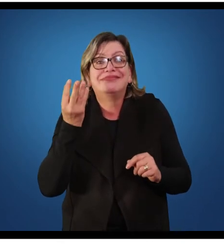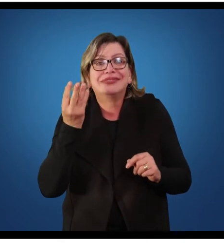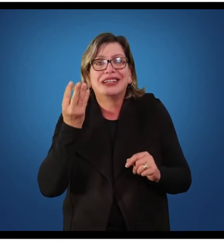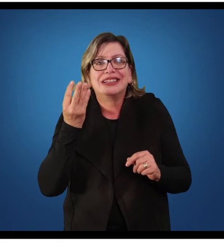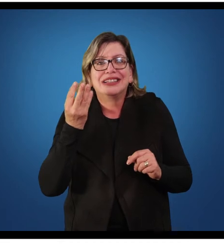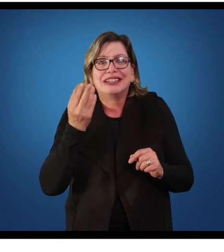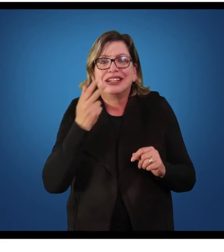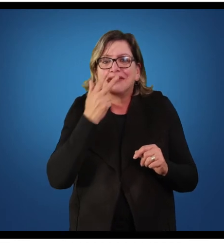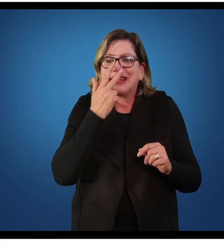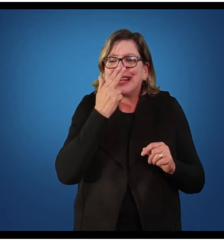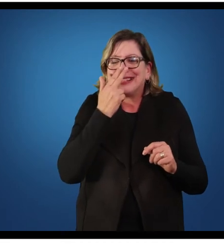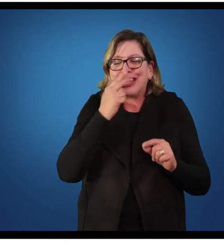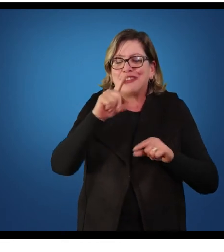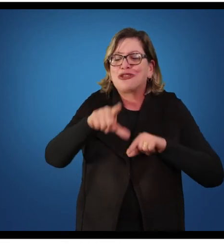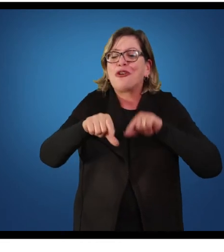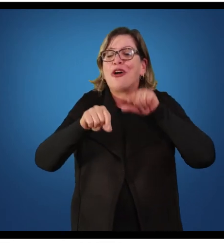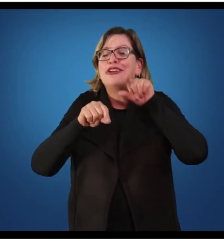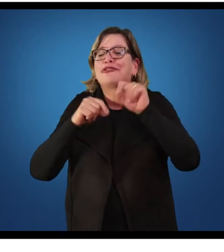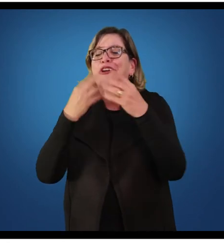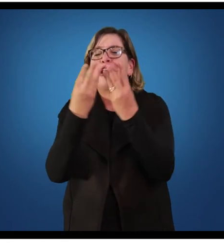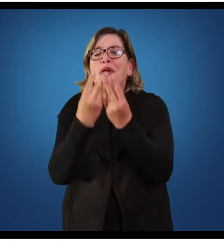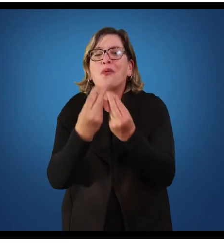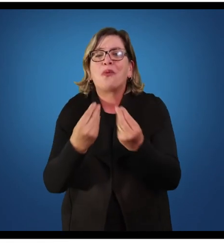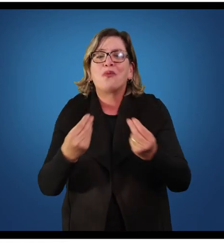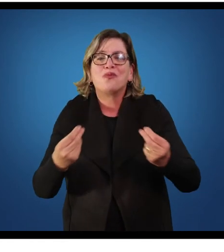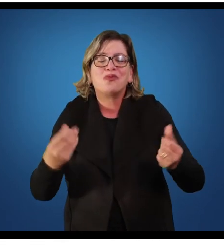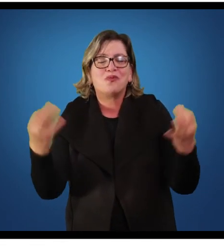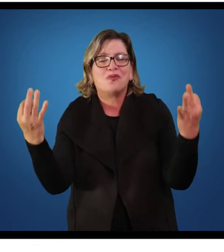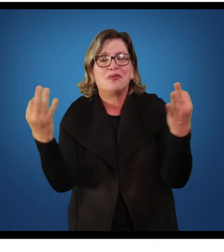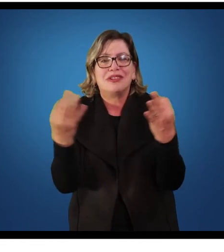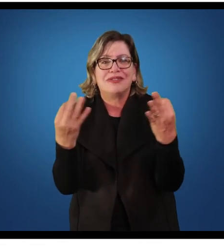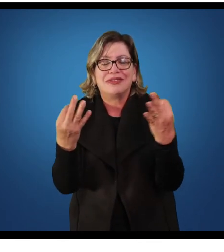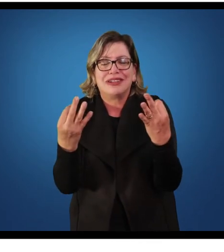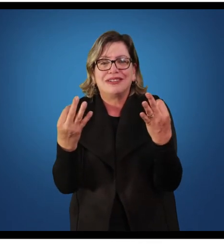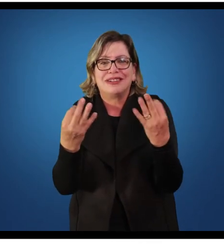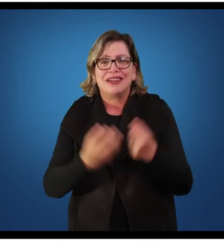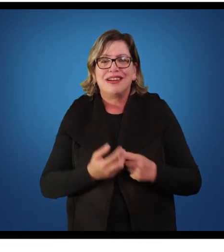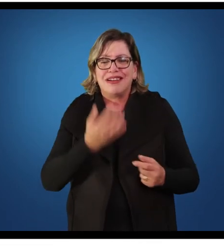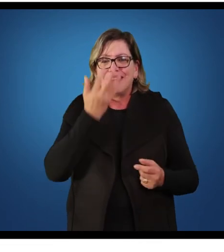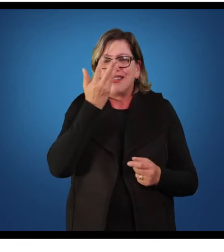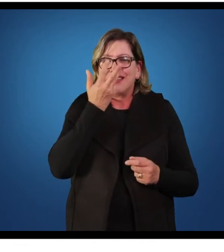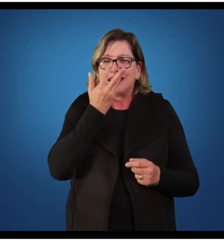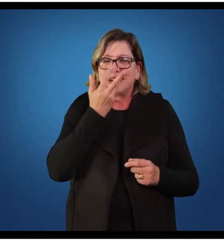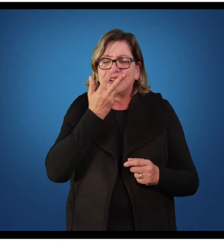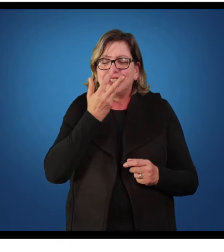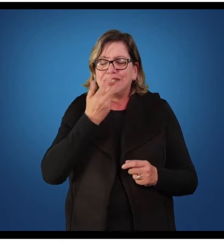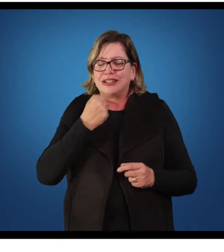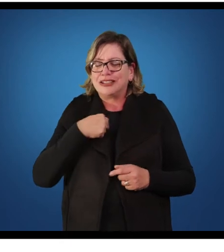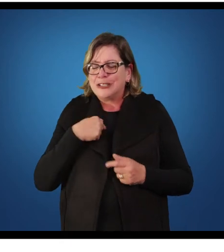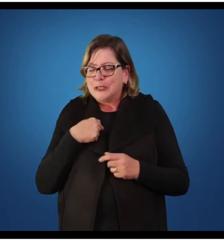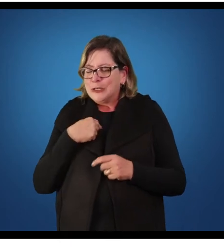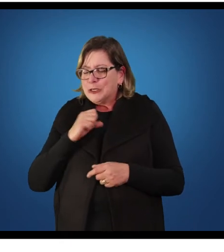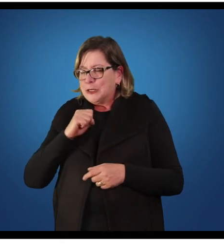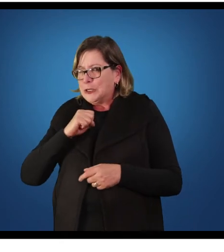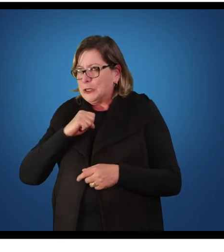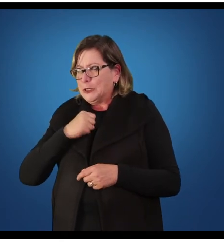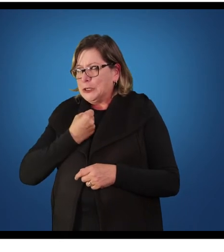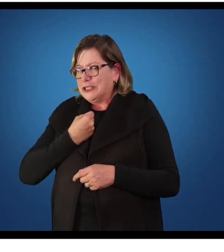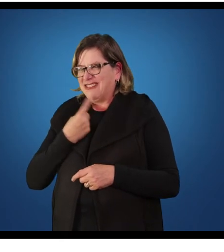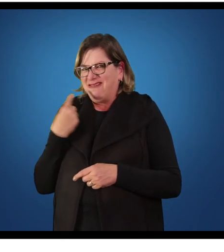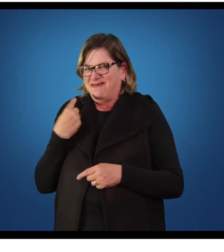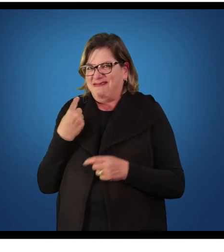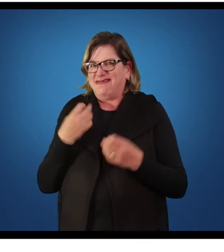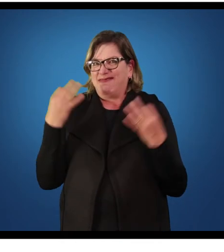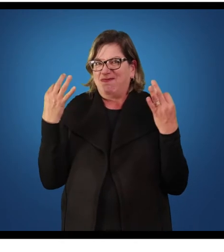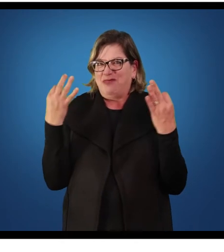Um grupo seleto, e aquela criança que eu estou cobrando a perfeição, ela vai me odiar, porque